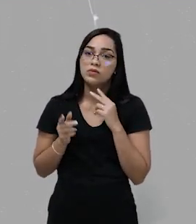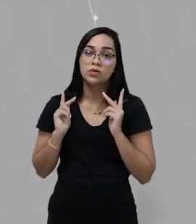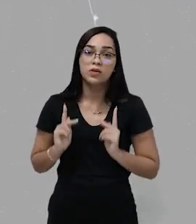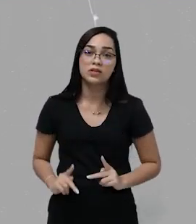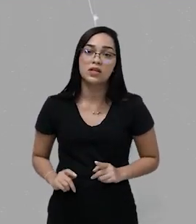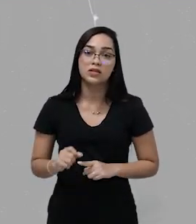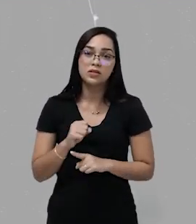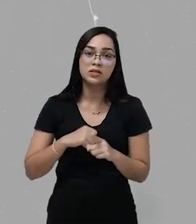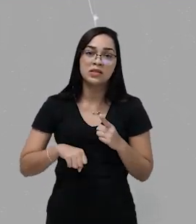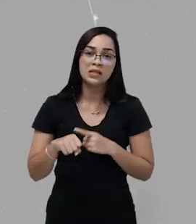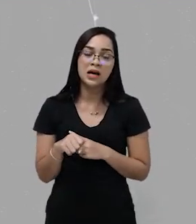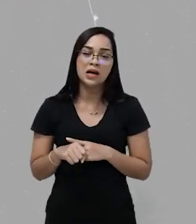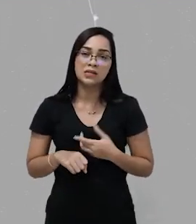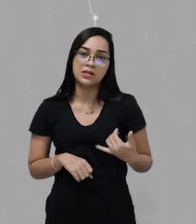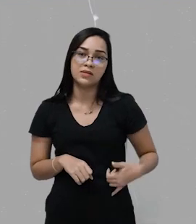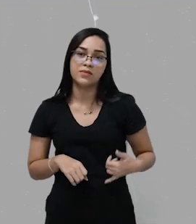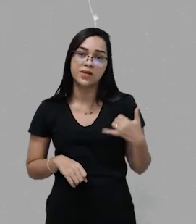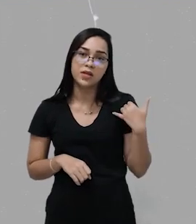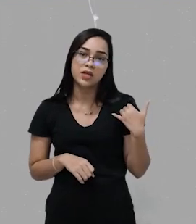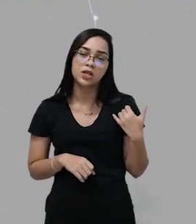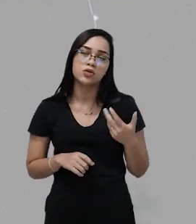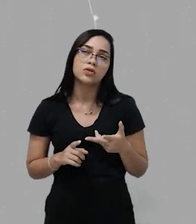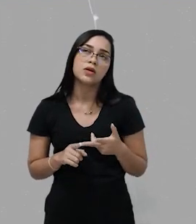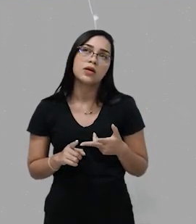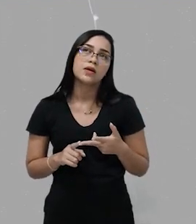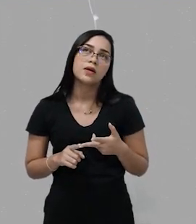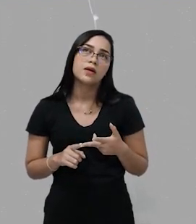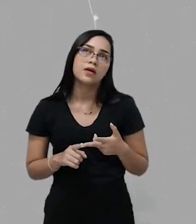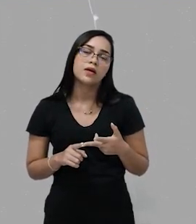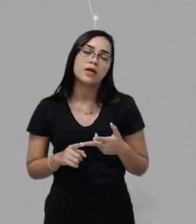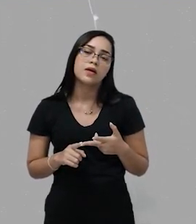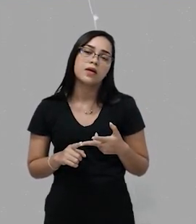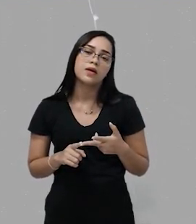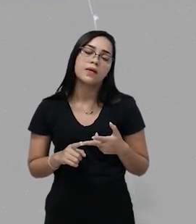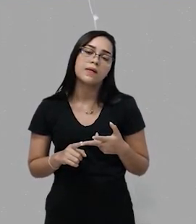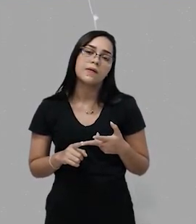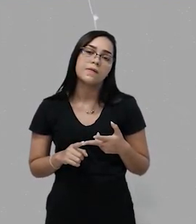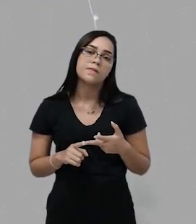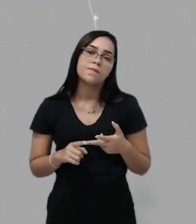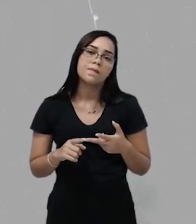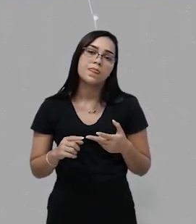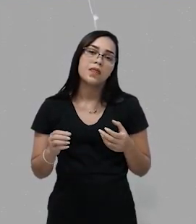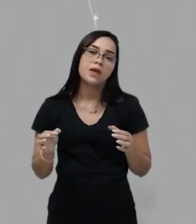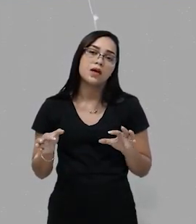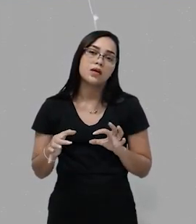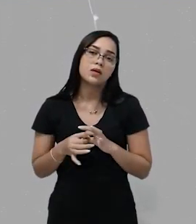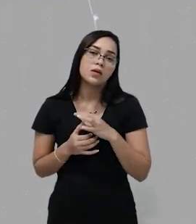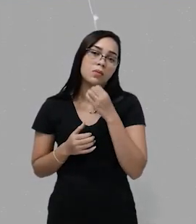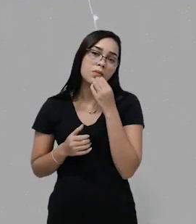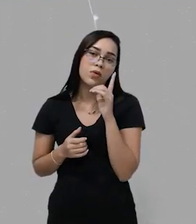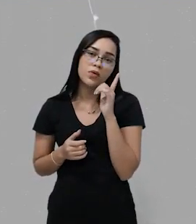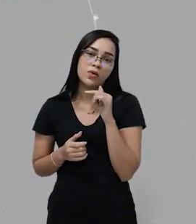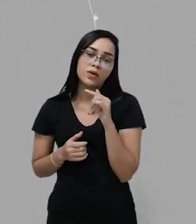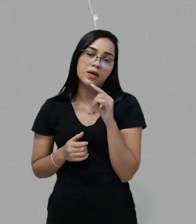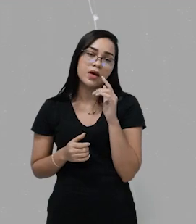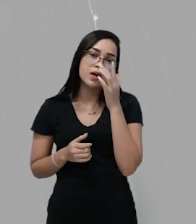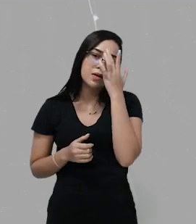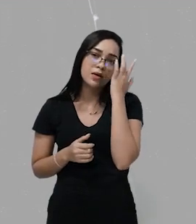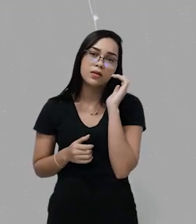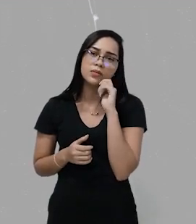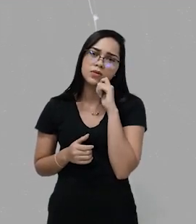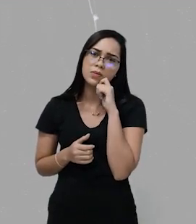na sociedade, não sermos avarentos, não sermos muito ligados aos bens materiais, como era o caso do